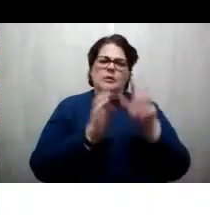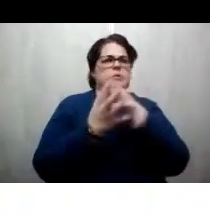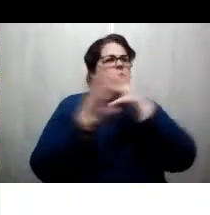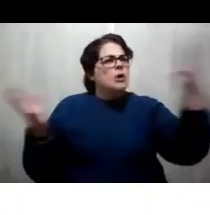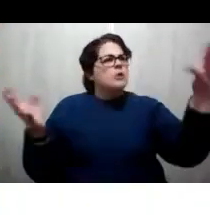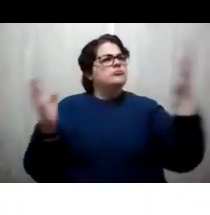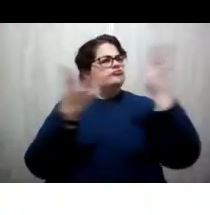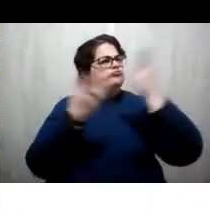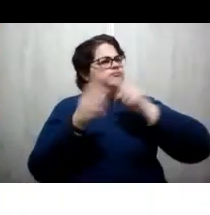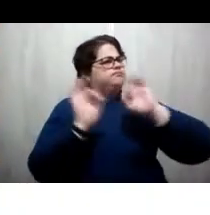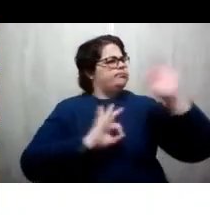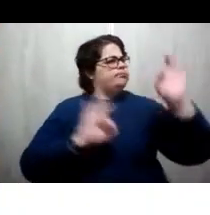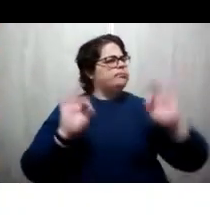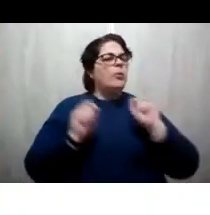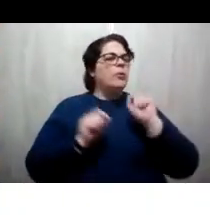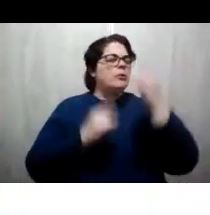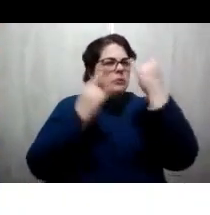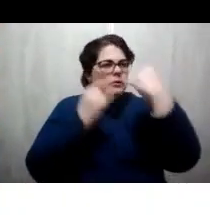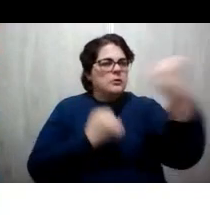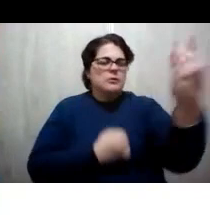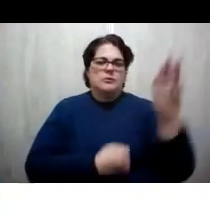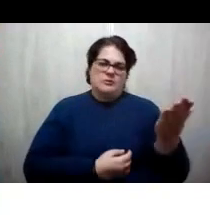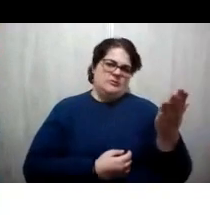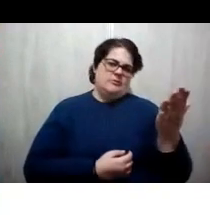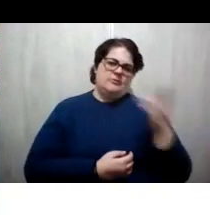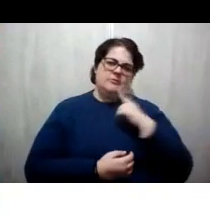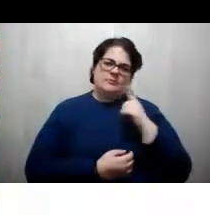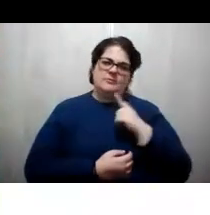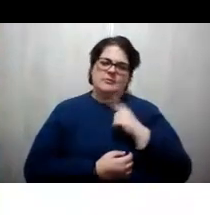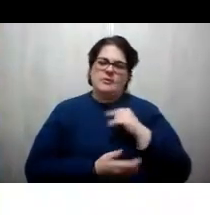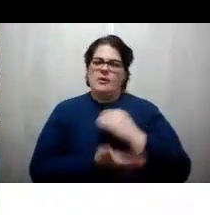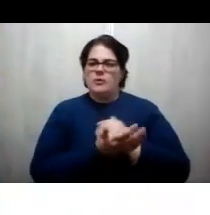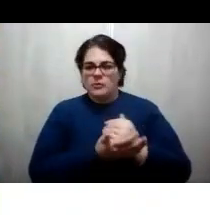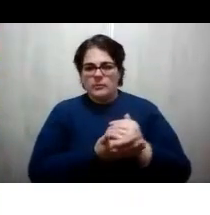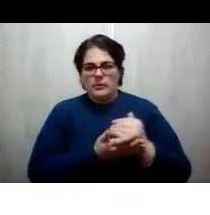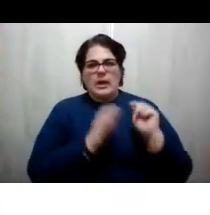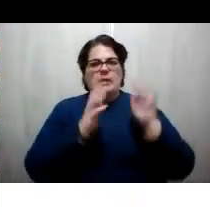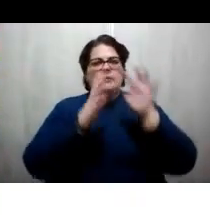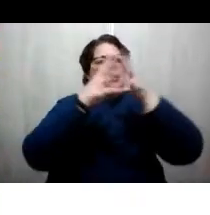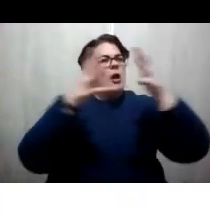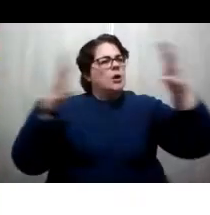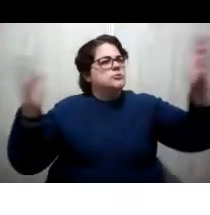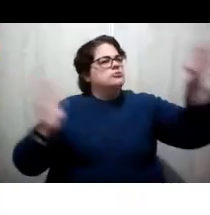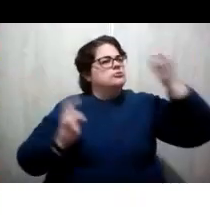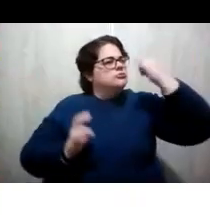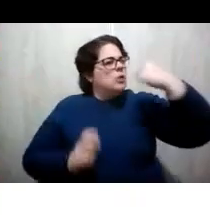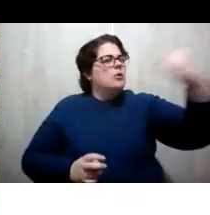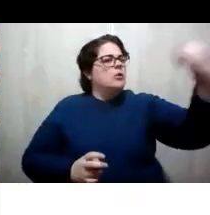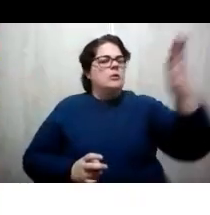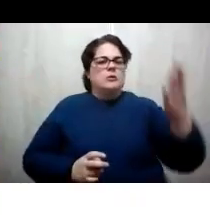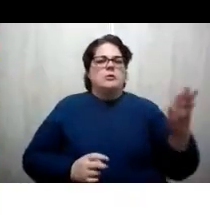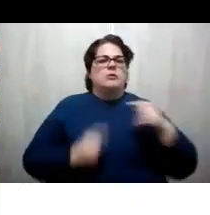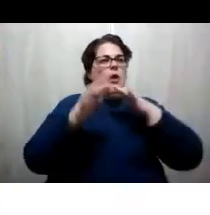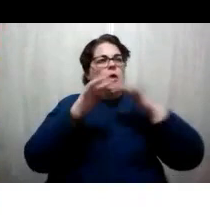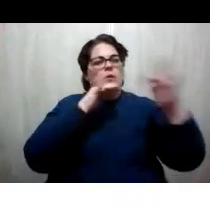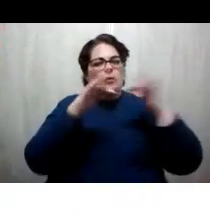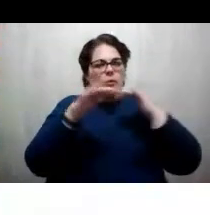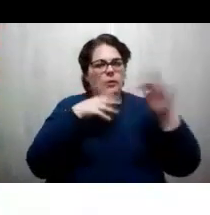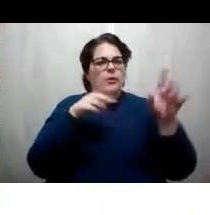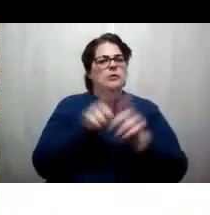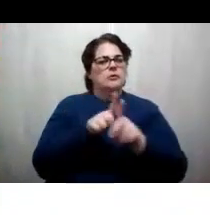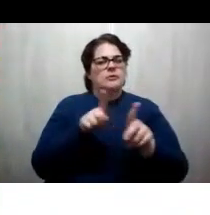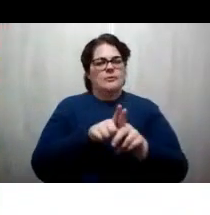alegoria, né? Então, a gente começa por esses elementos de maior destaque, né? As cores que mais chamam